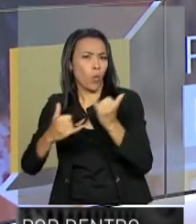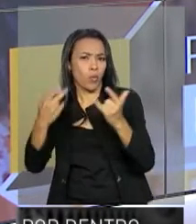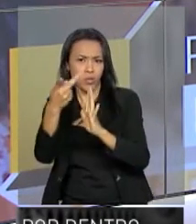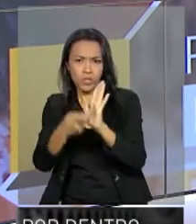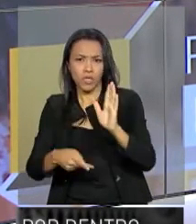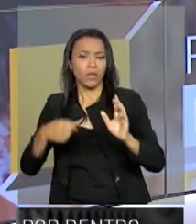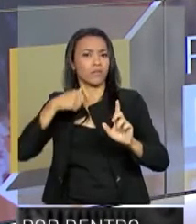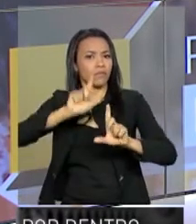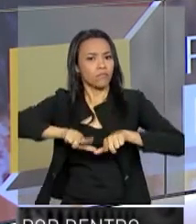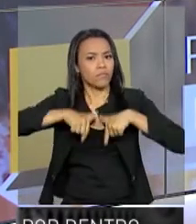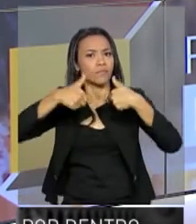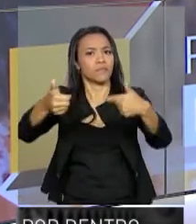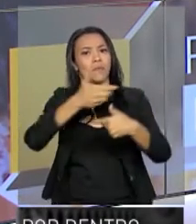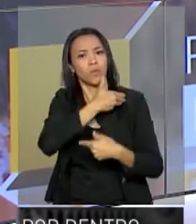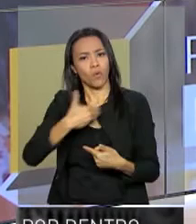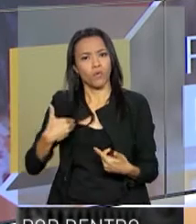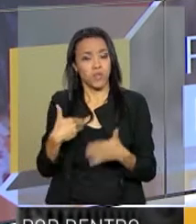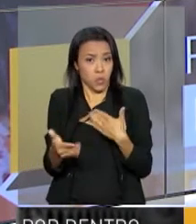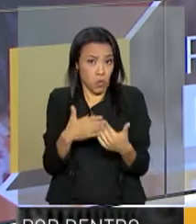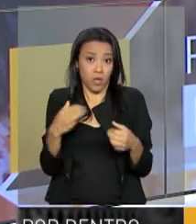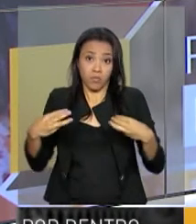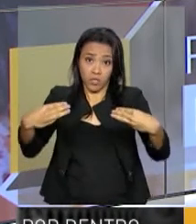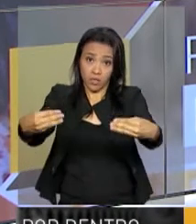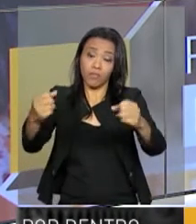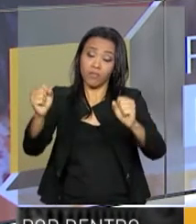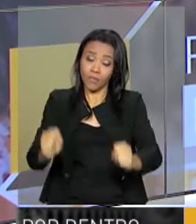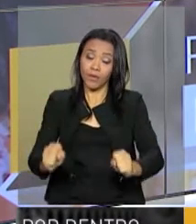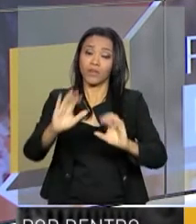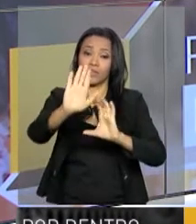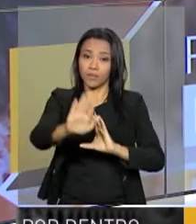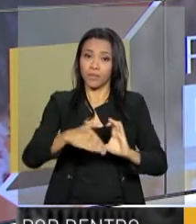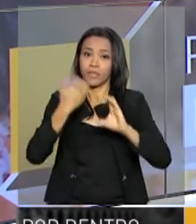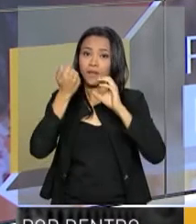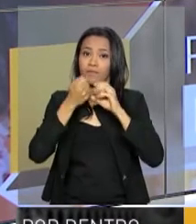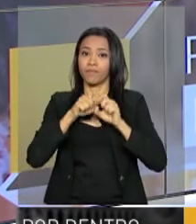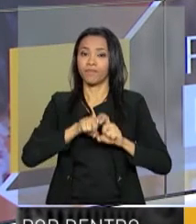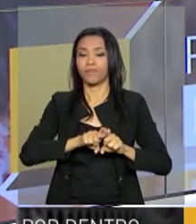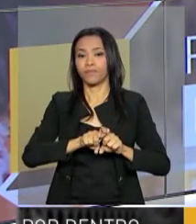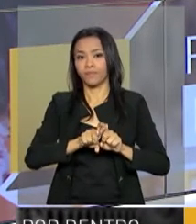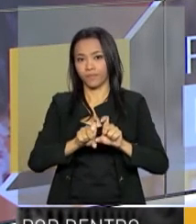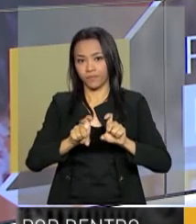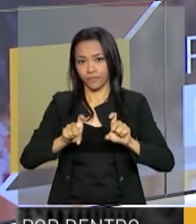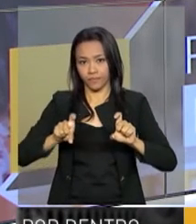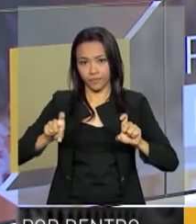do governo, de qualquer ministério, escreva para